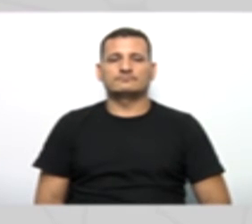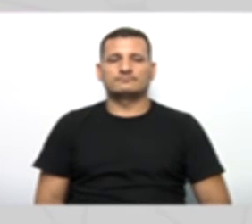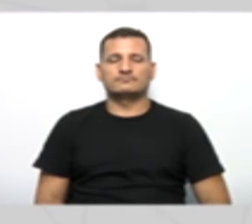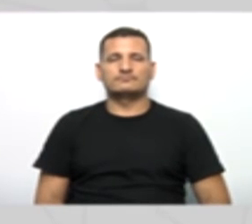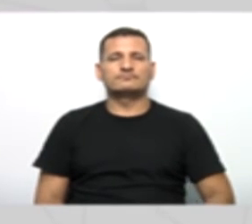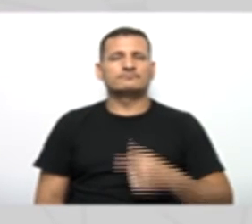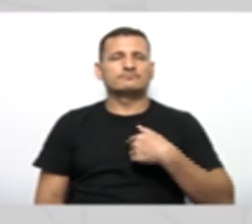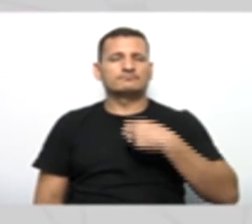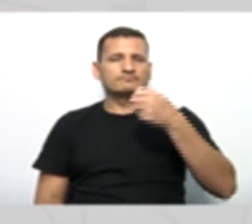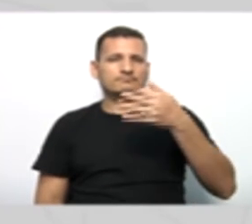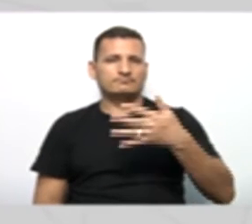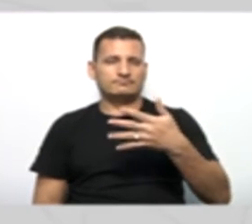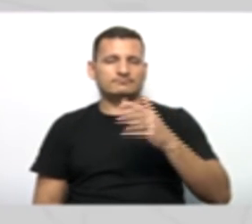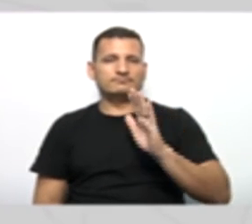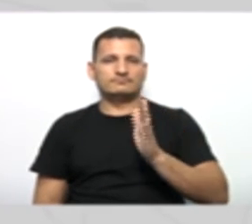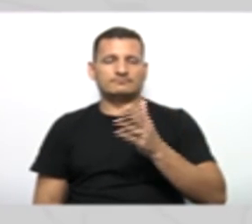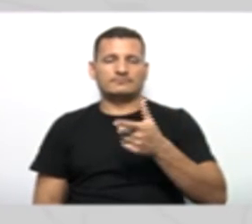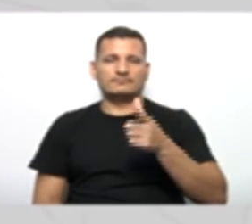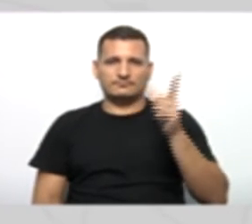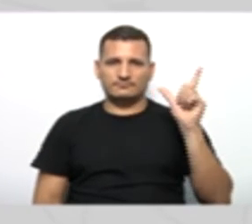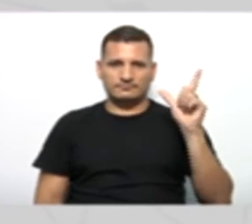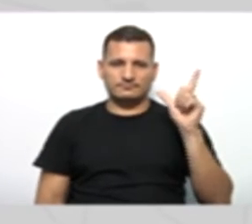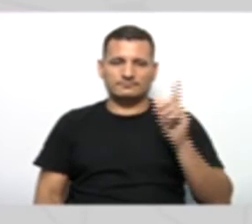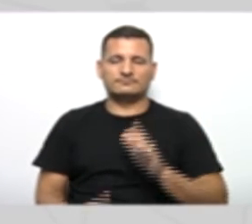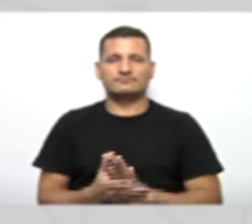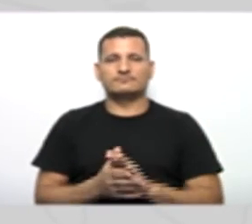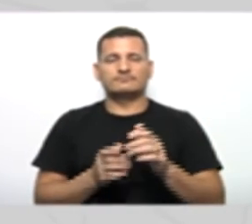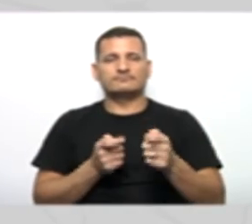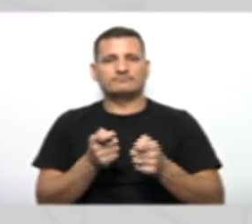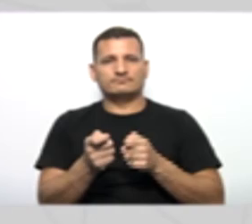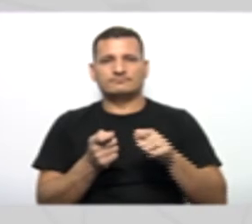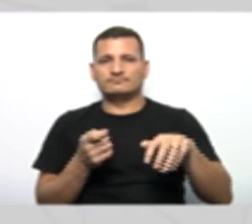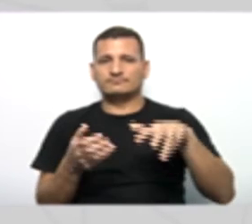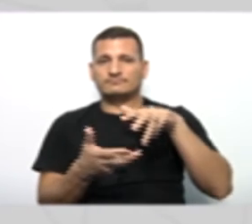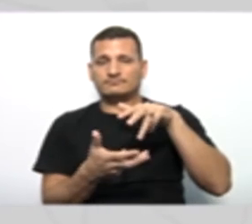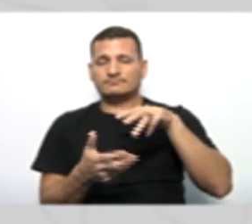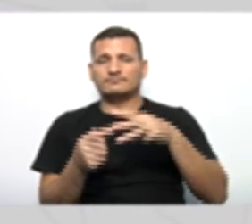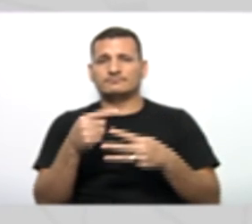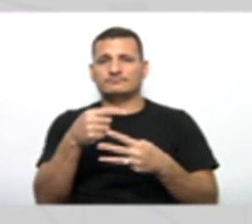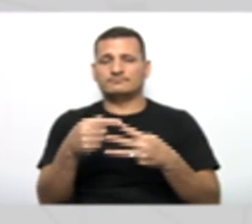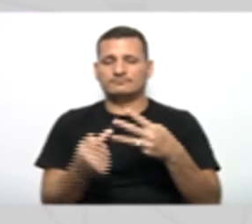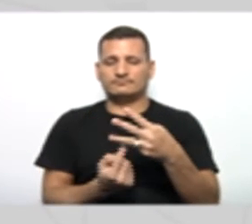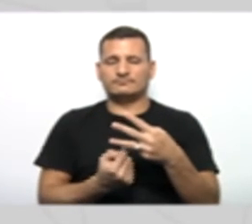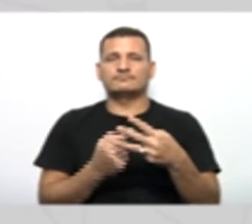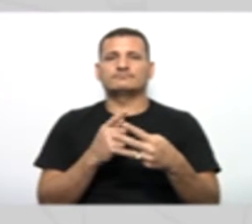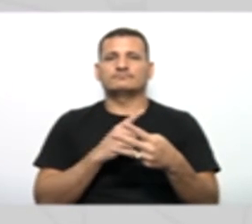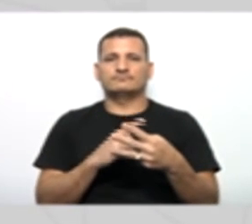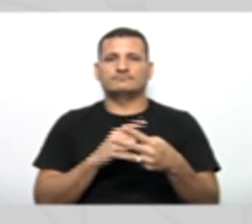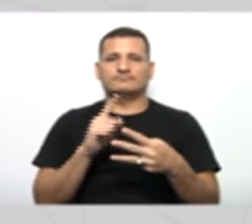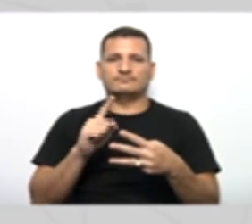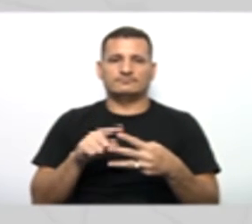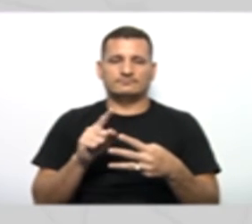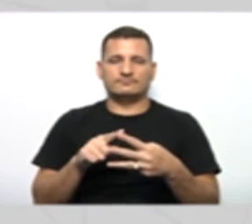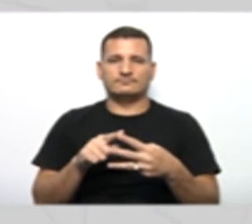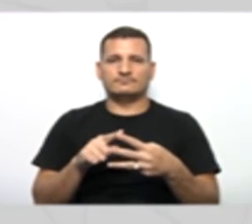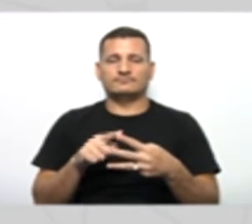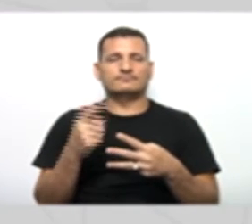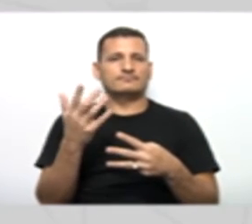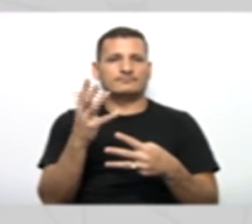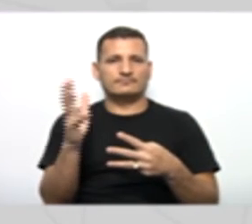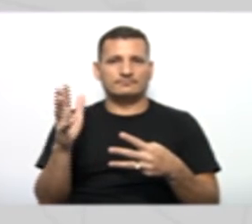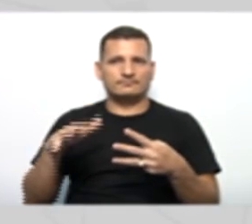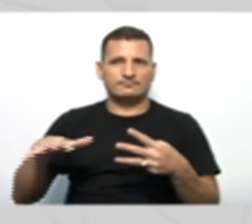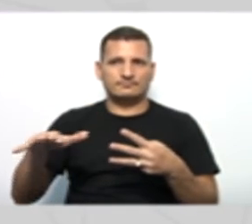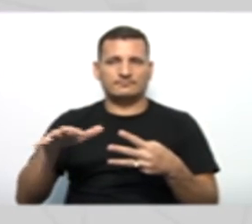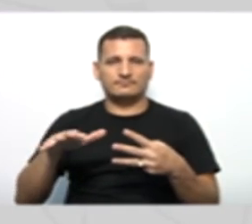eu falei na primeira alternativa, o desenvolvimento sustentável ele tem um tripé. É o tripé ambiental, que